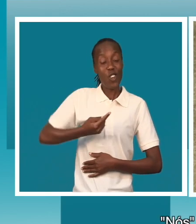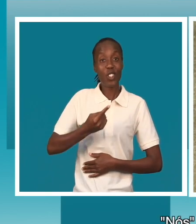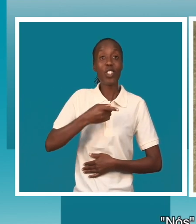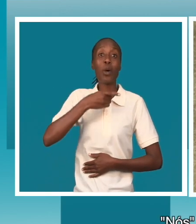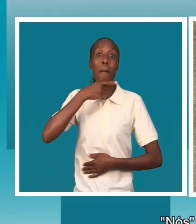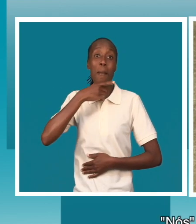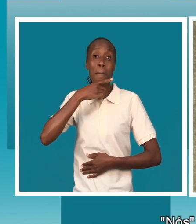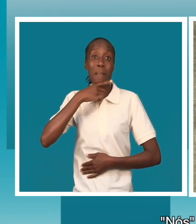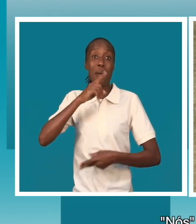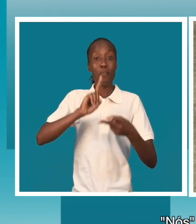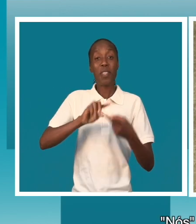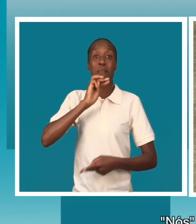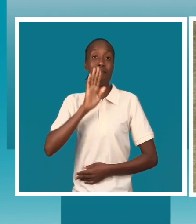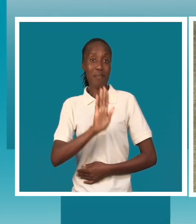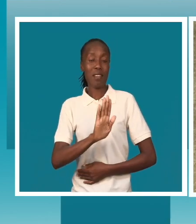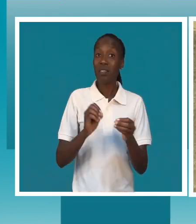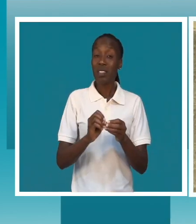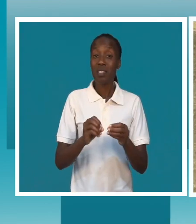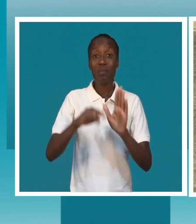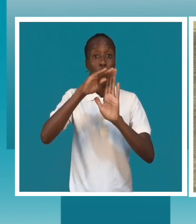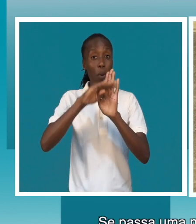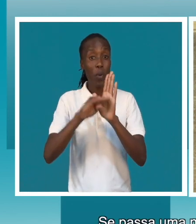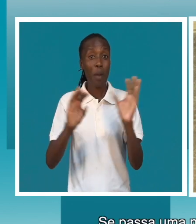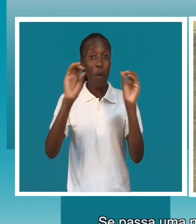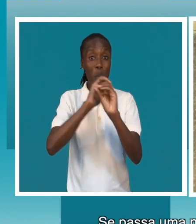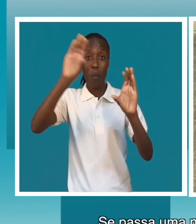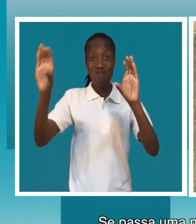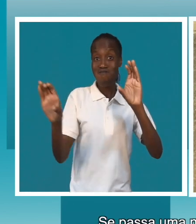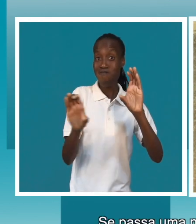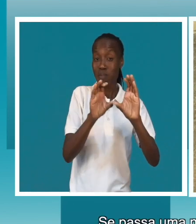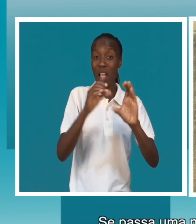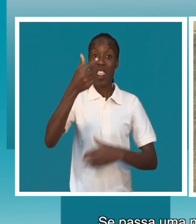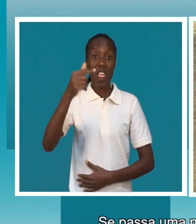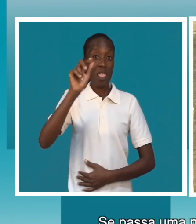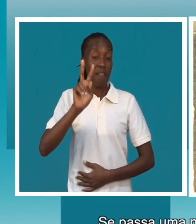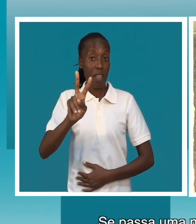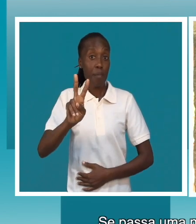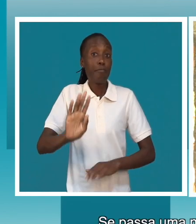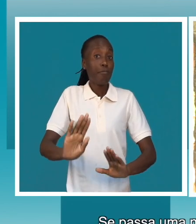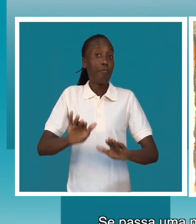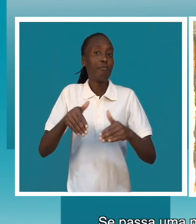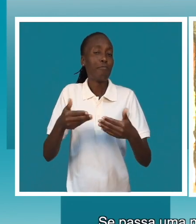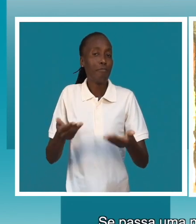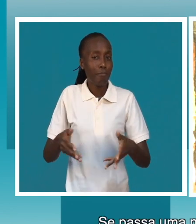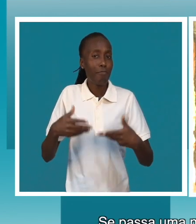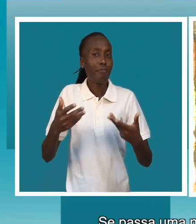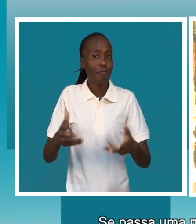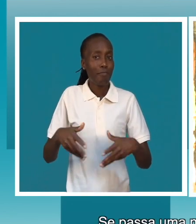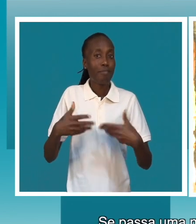Digo nós e eu, pai e a mãe. E se não está esse programa, não está ninguém ali na televisão.